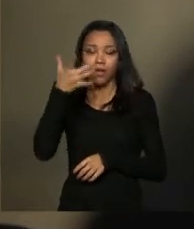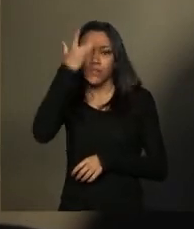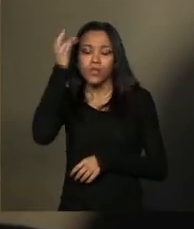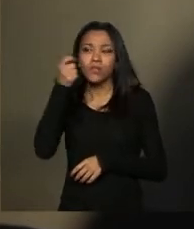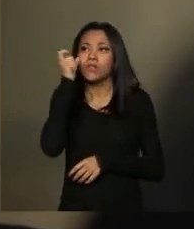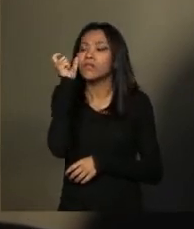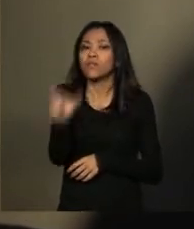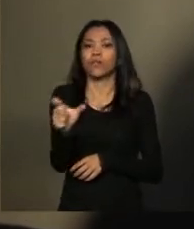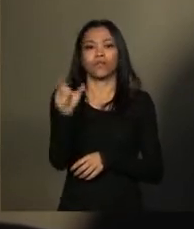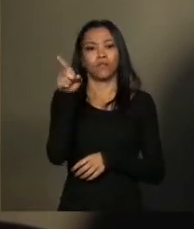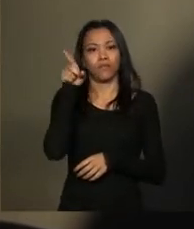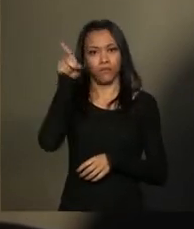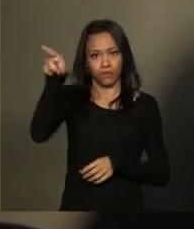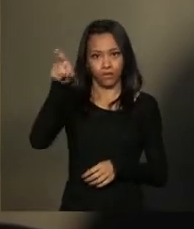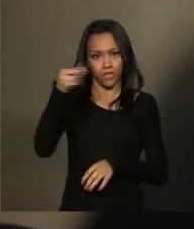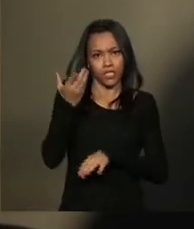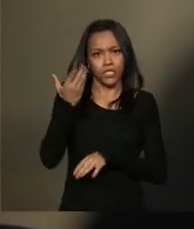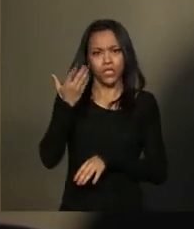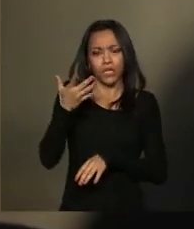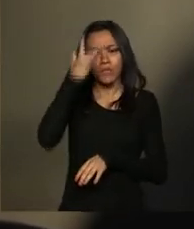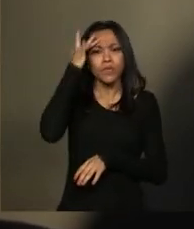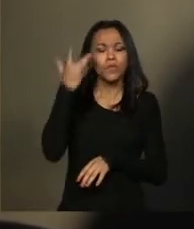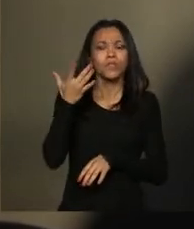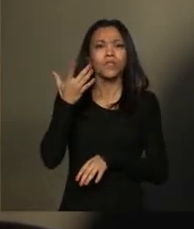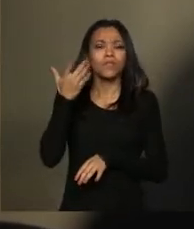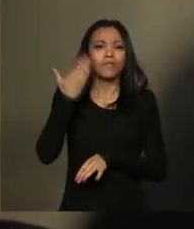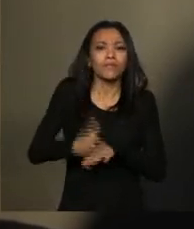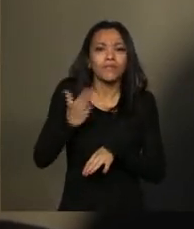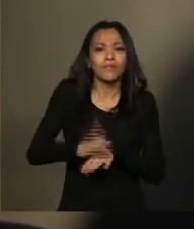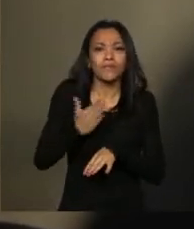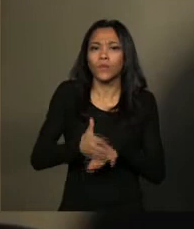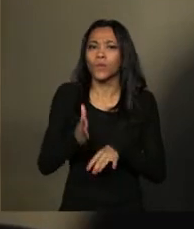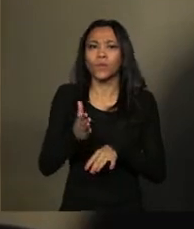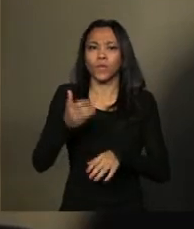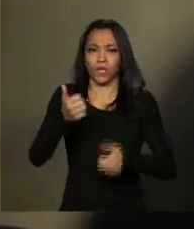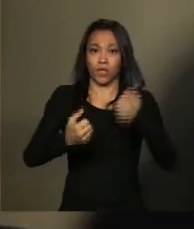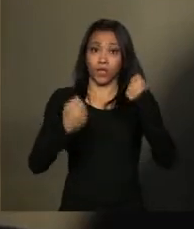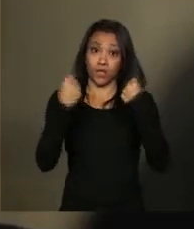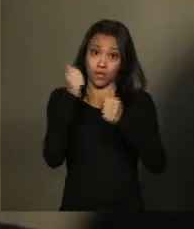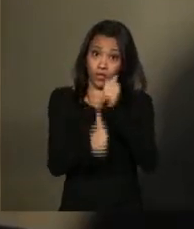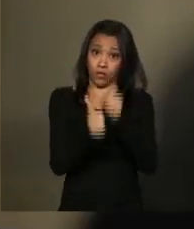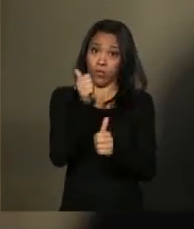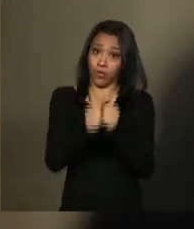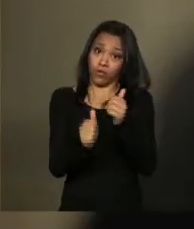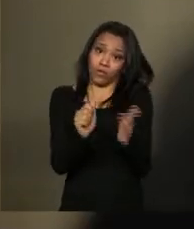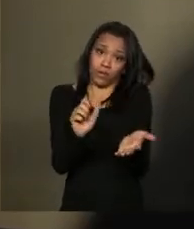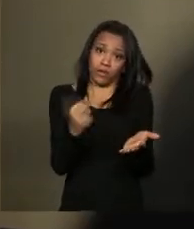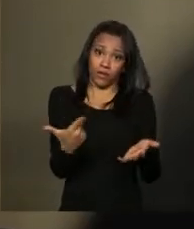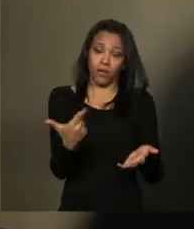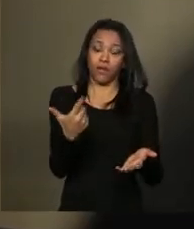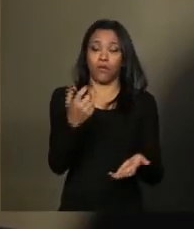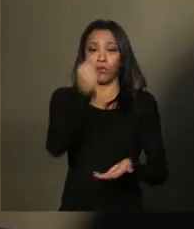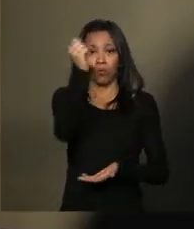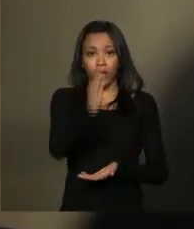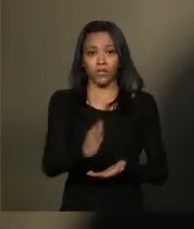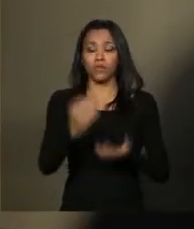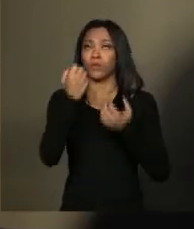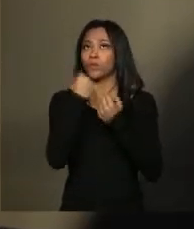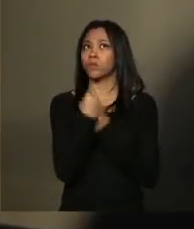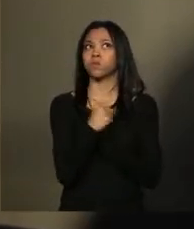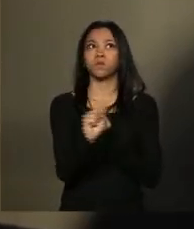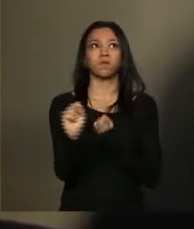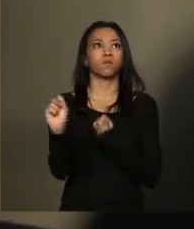grande dos jovens de praticar esporte. É claro que o Brasil tem dimensões